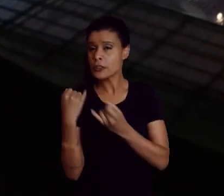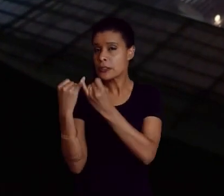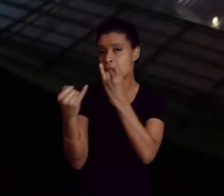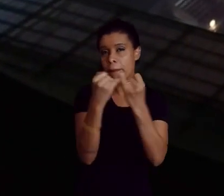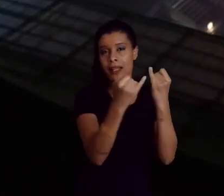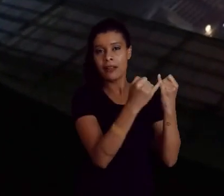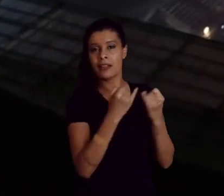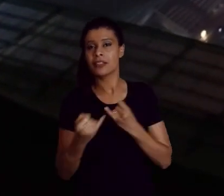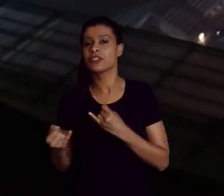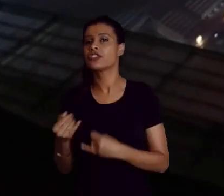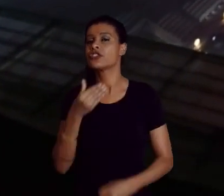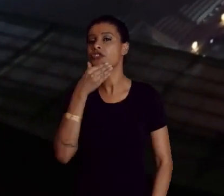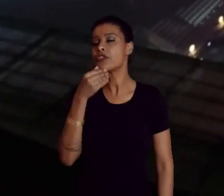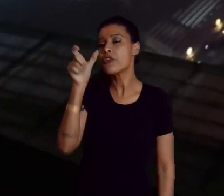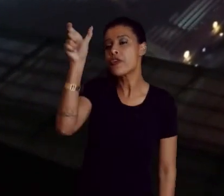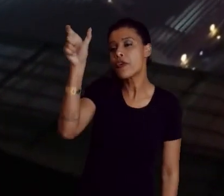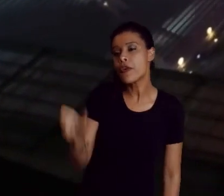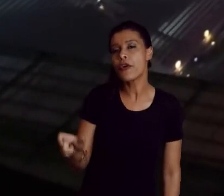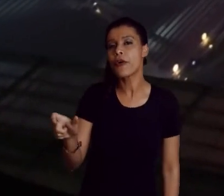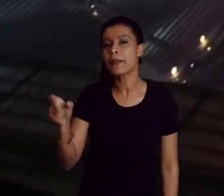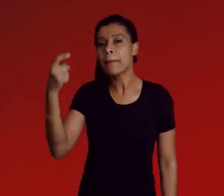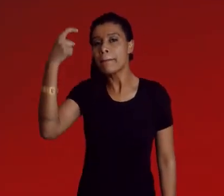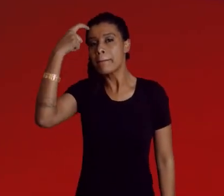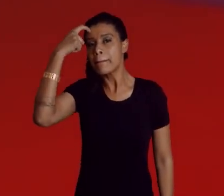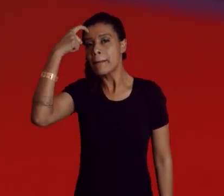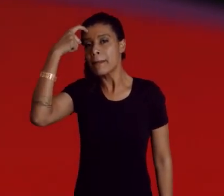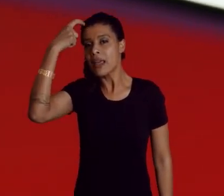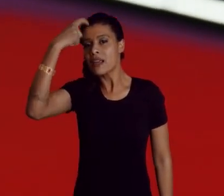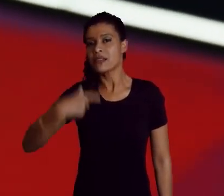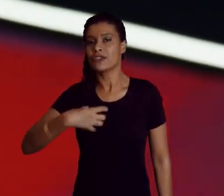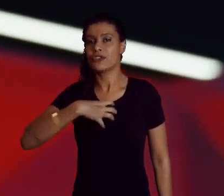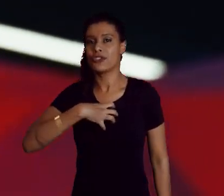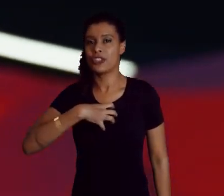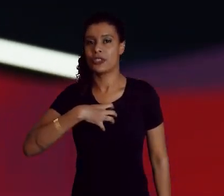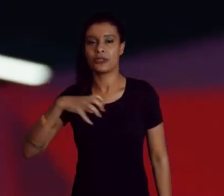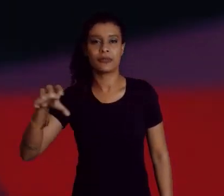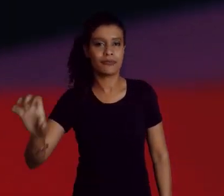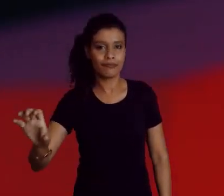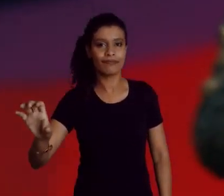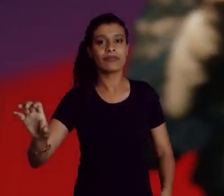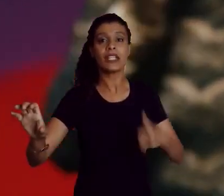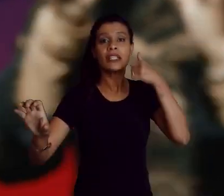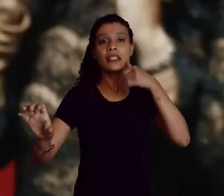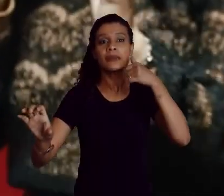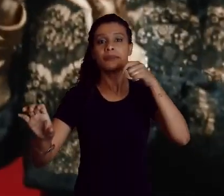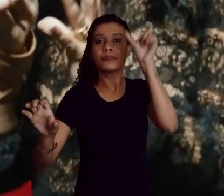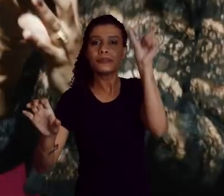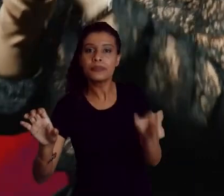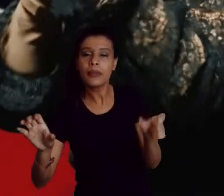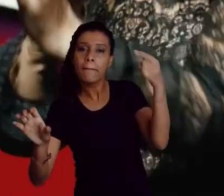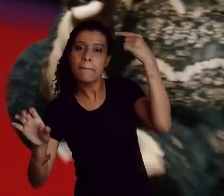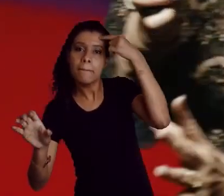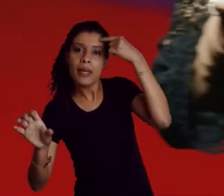Gênero masculino age e pensa de um jeito, gênero feminino age e pensa de outro.